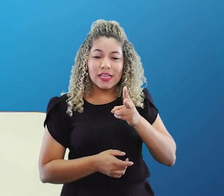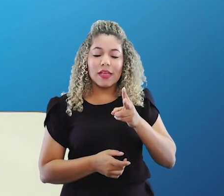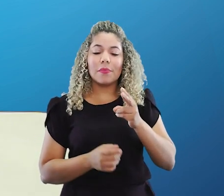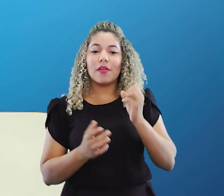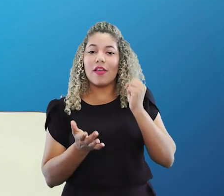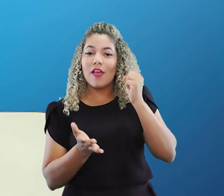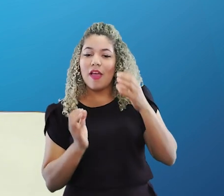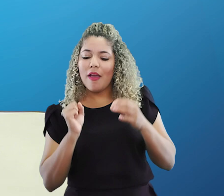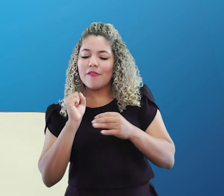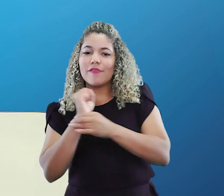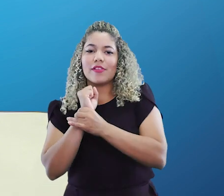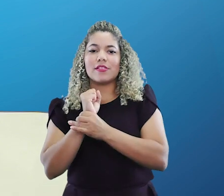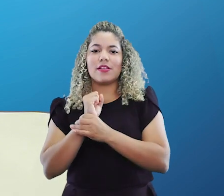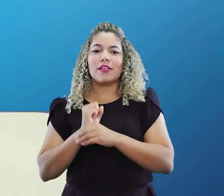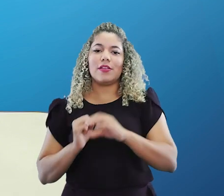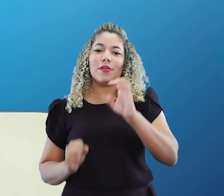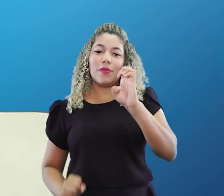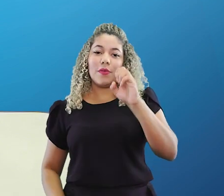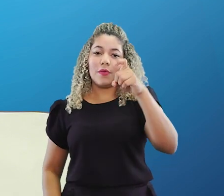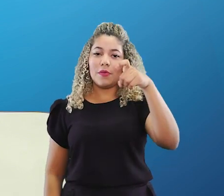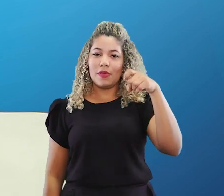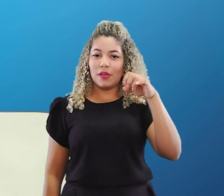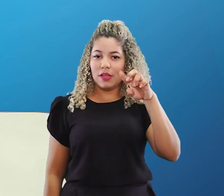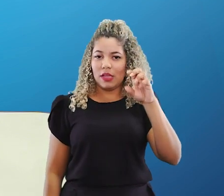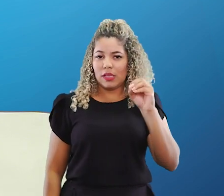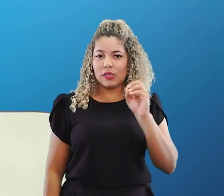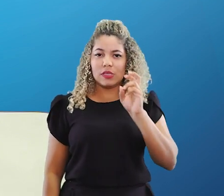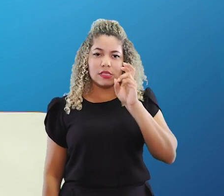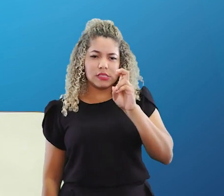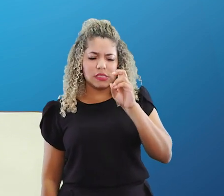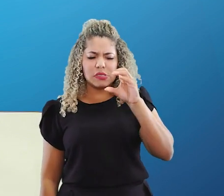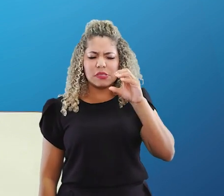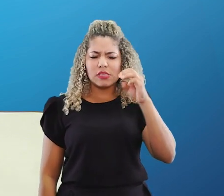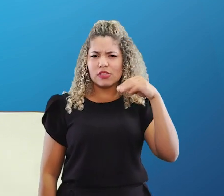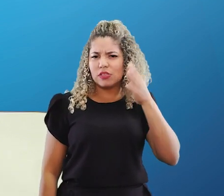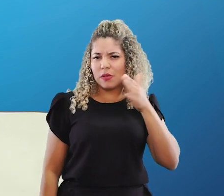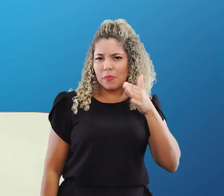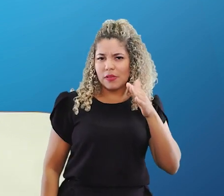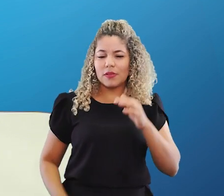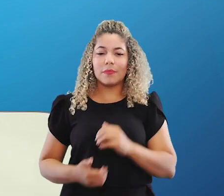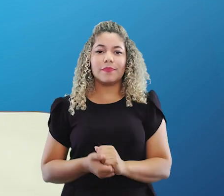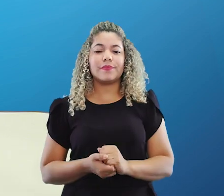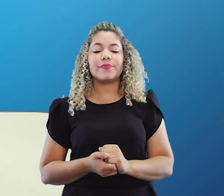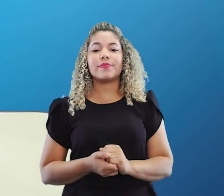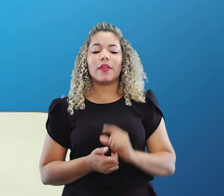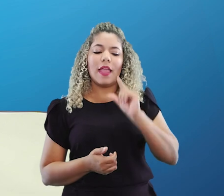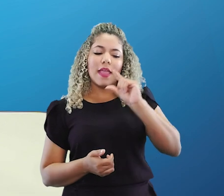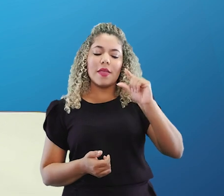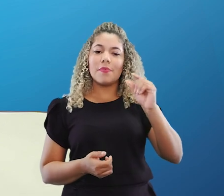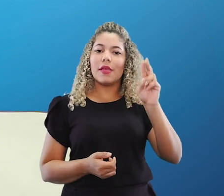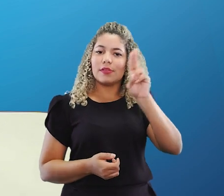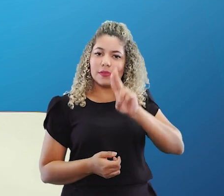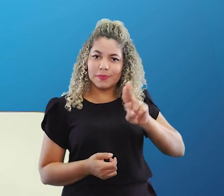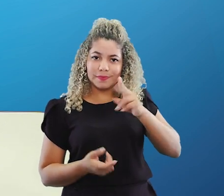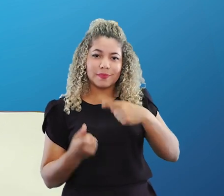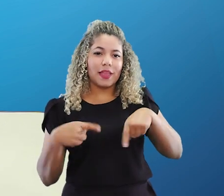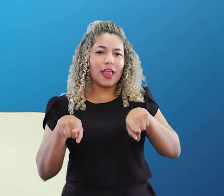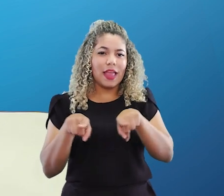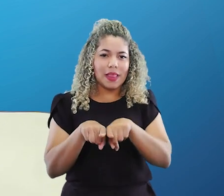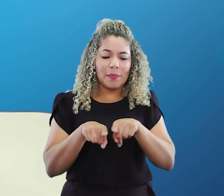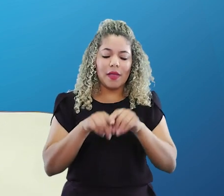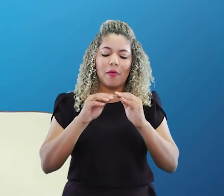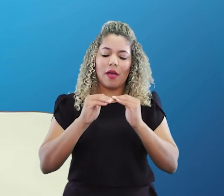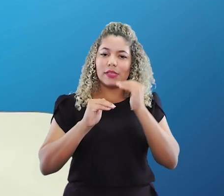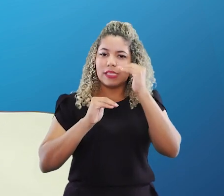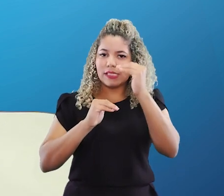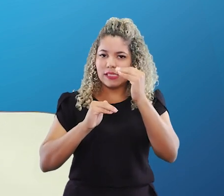são fixadas com o eixo, mais ou menos 5 centímetros, e peças para fixar esse eixo. Igualmente na